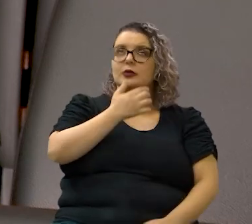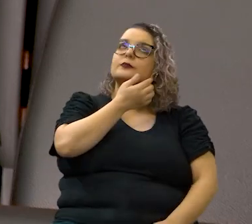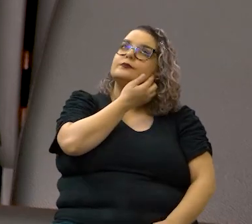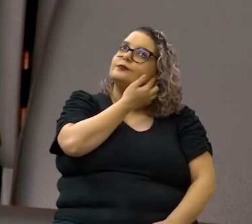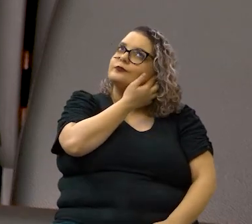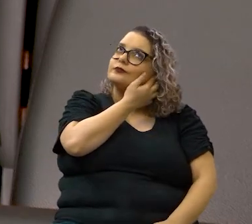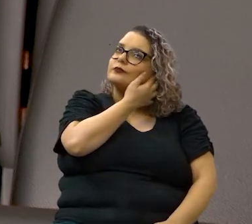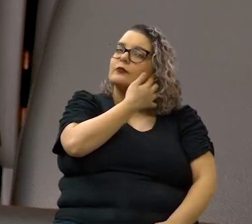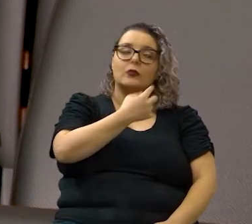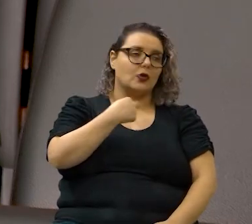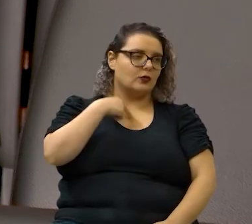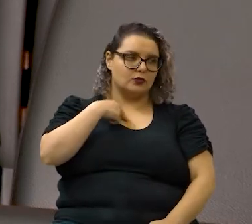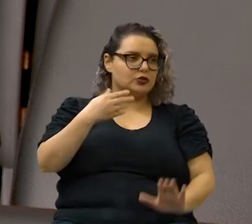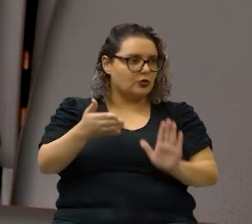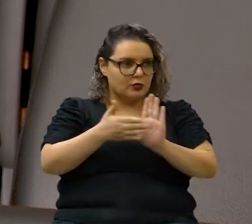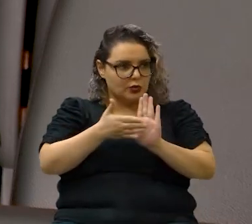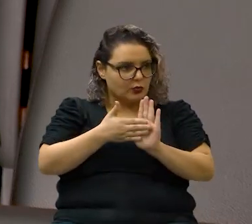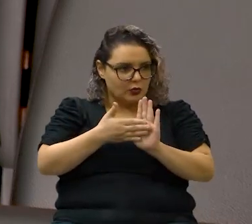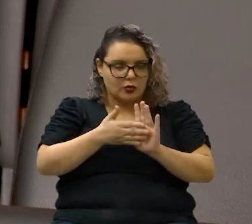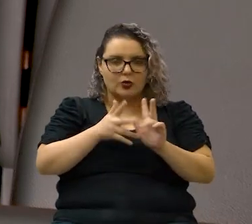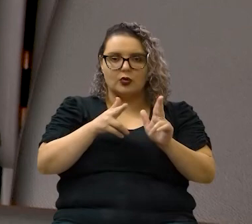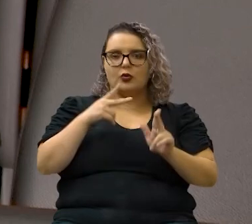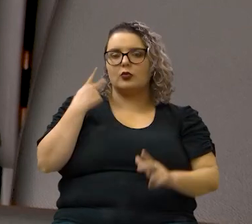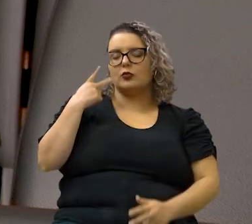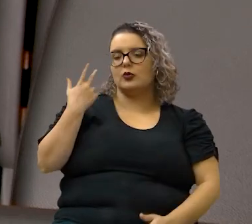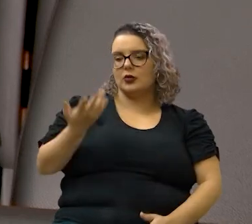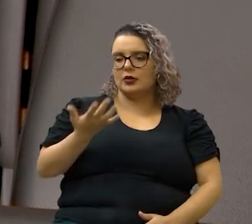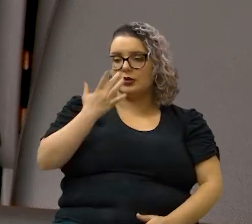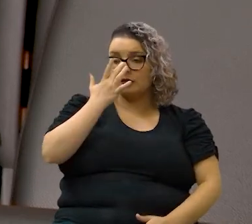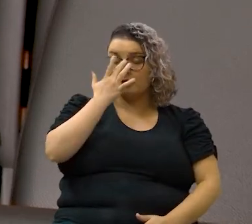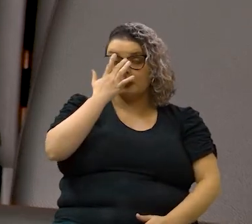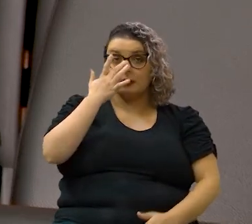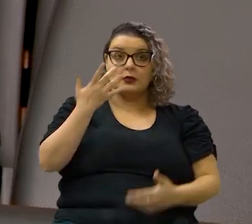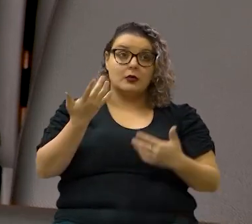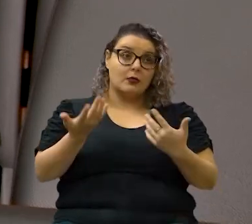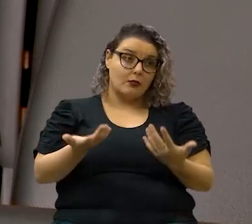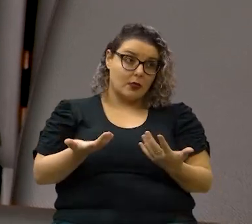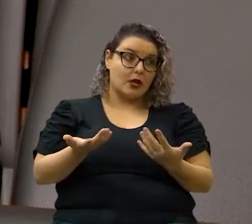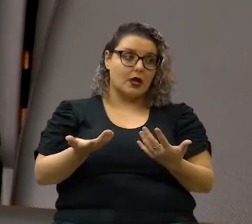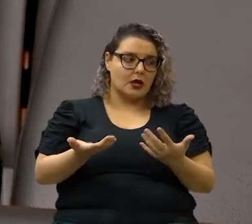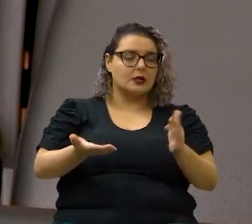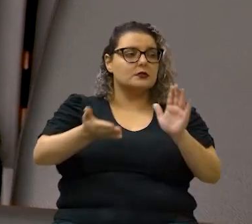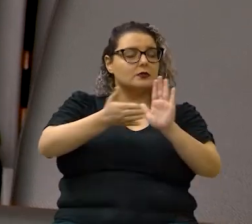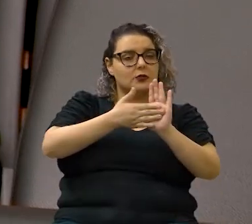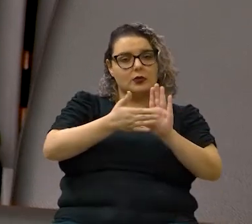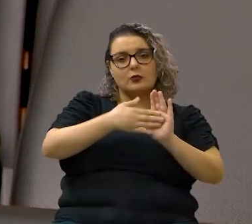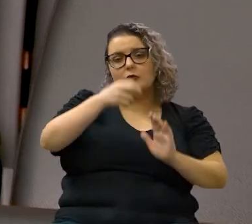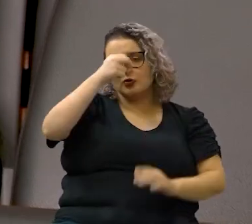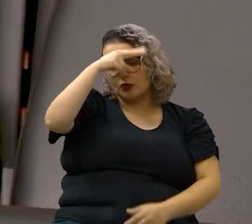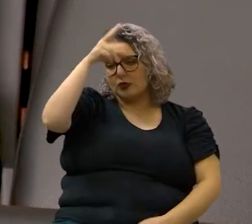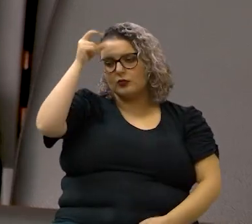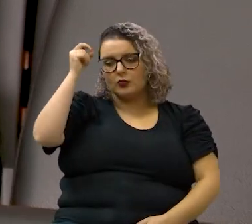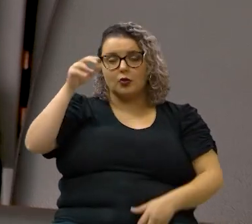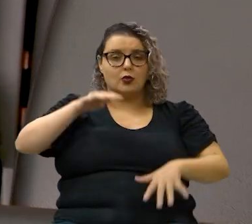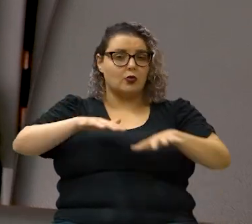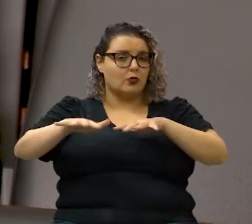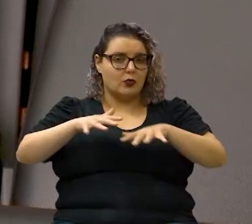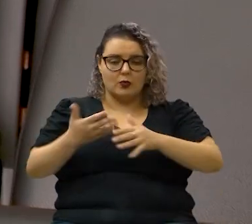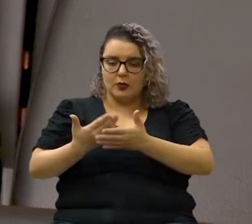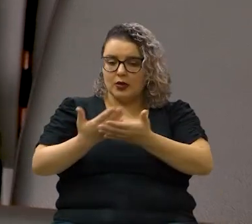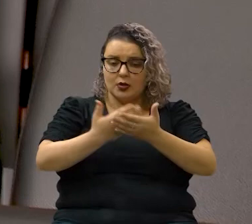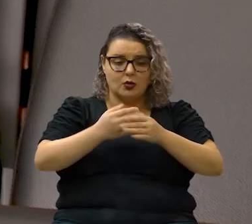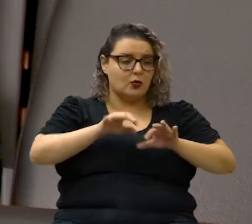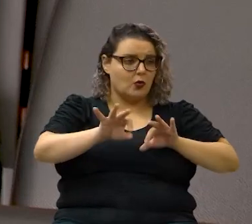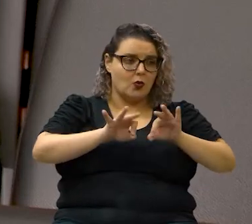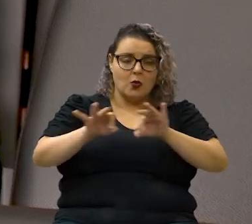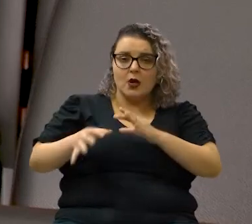mandato. Eu não poderia propor como vereador, mas a gente propôs ao prefeito, o movimento estudantil